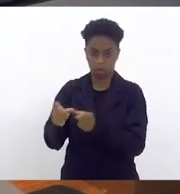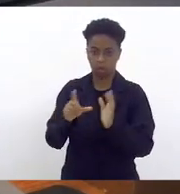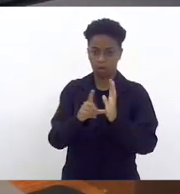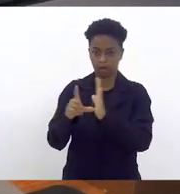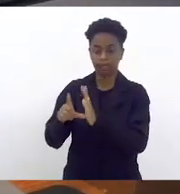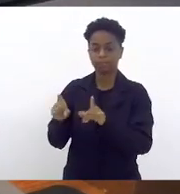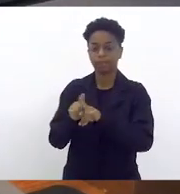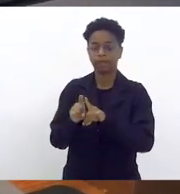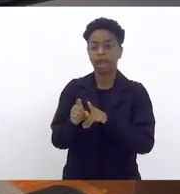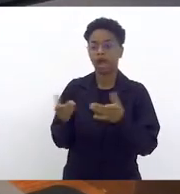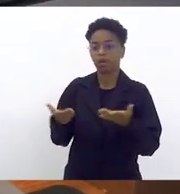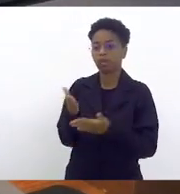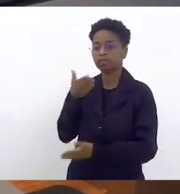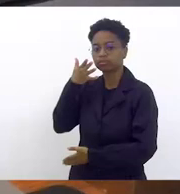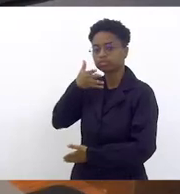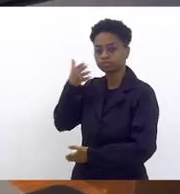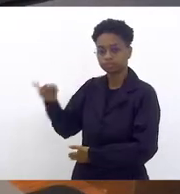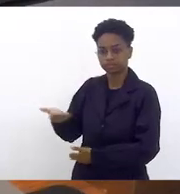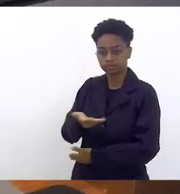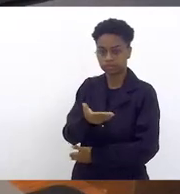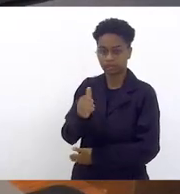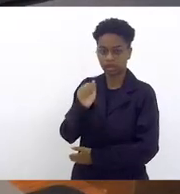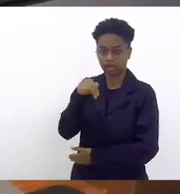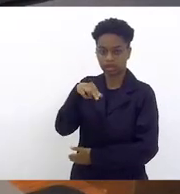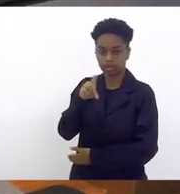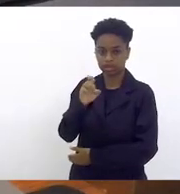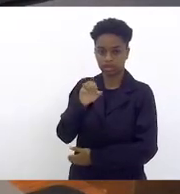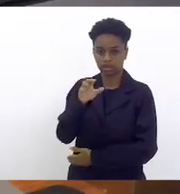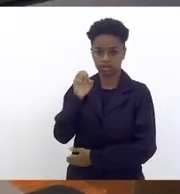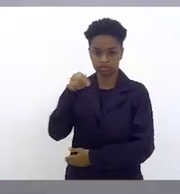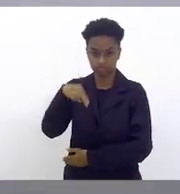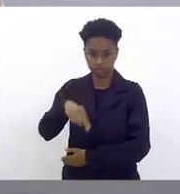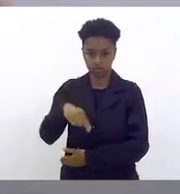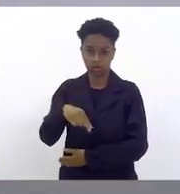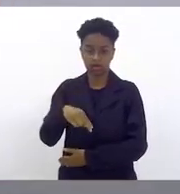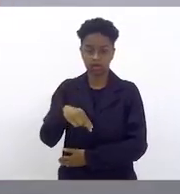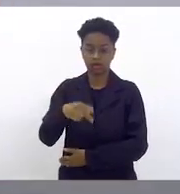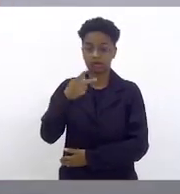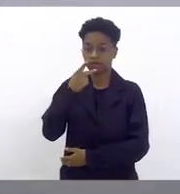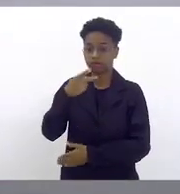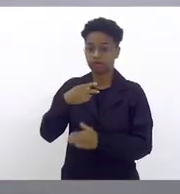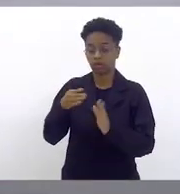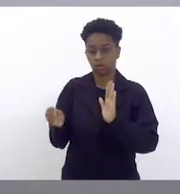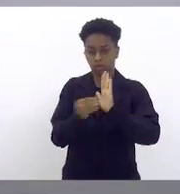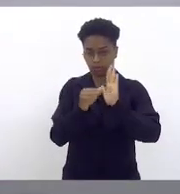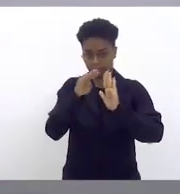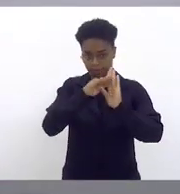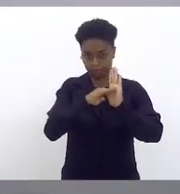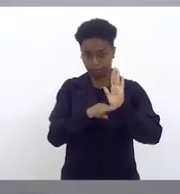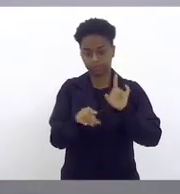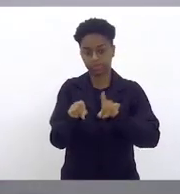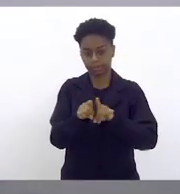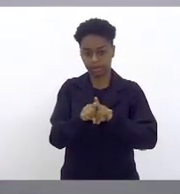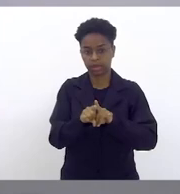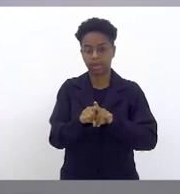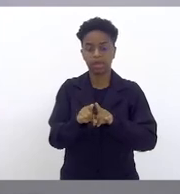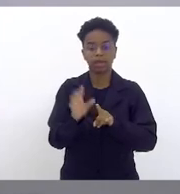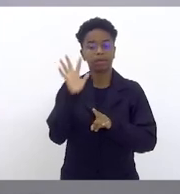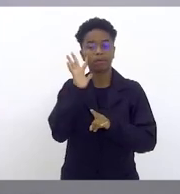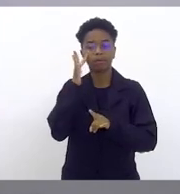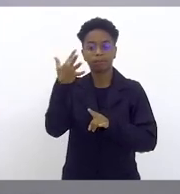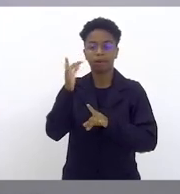Deputado Anderson Moraes que Preside esta comissão colocou aqui na pauta também a deliberação